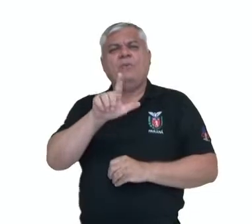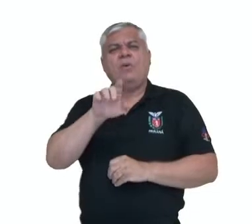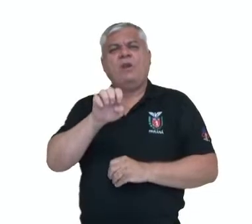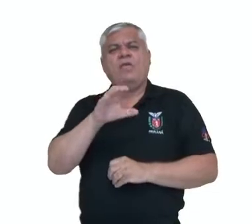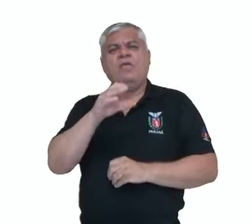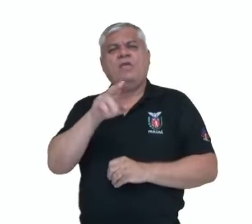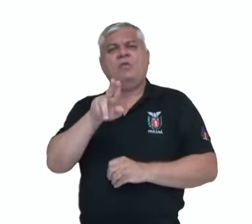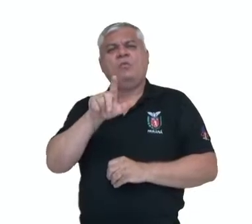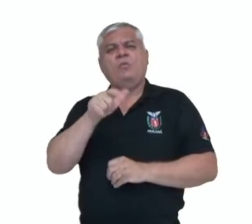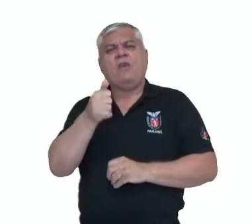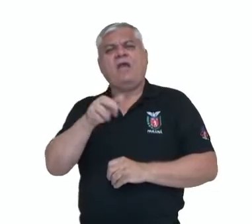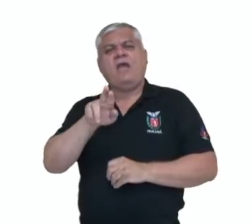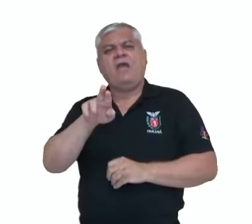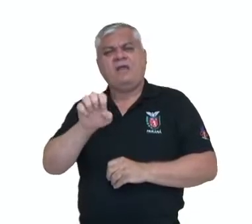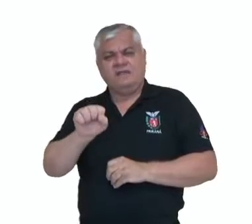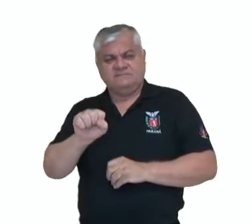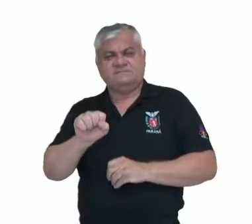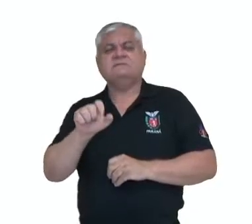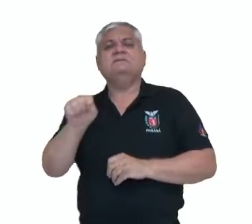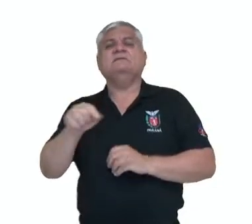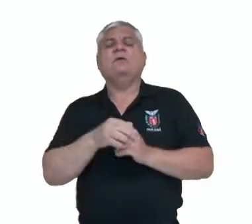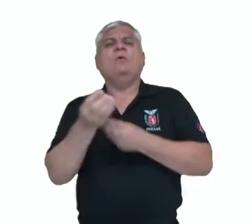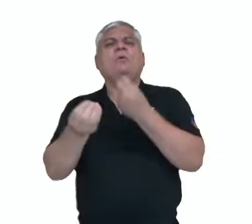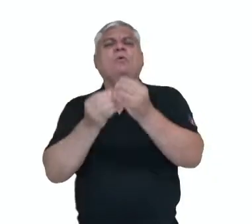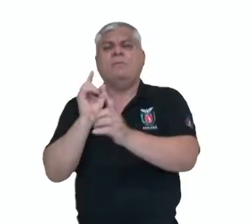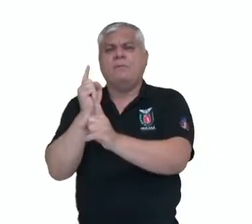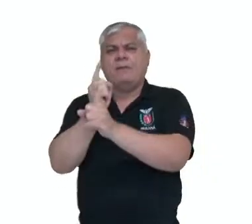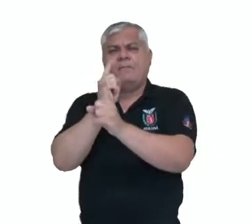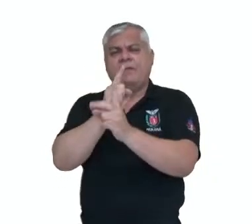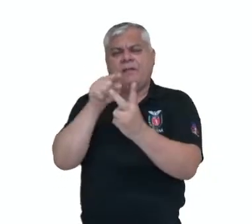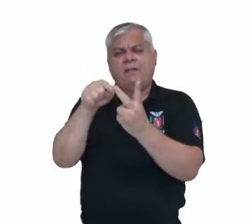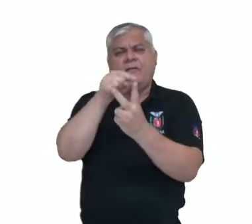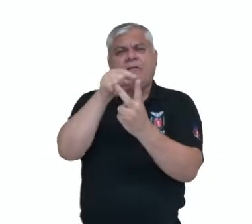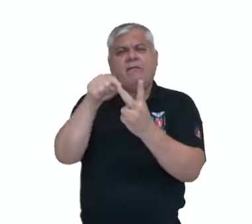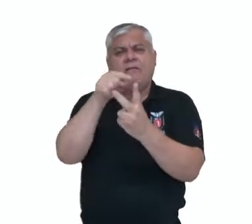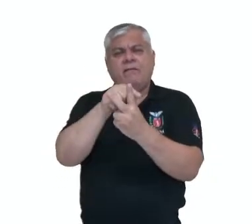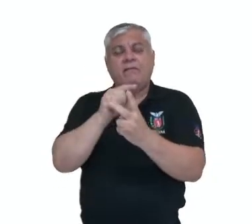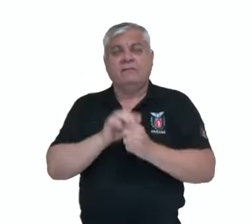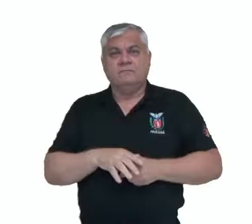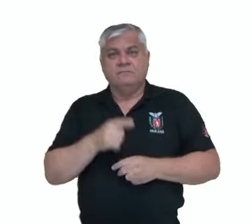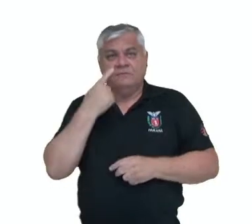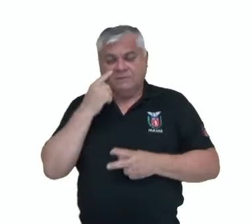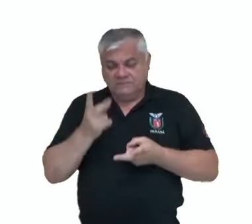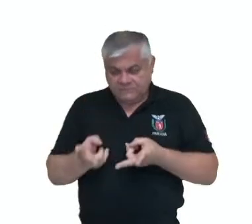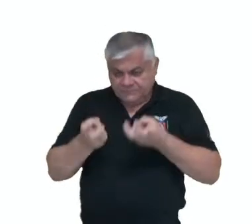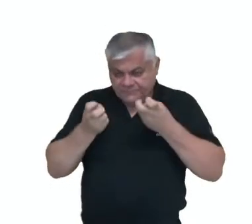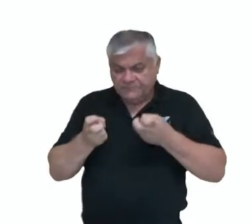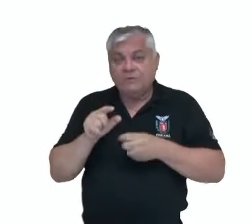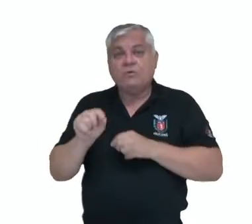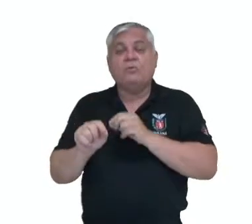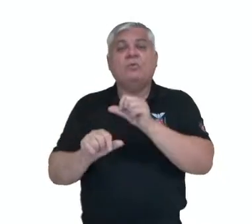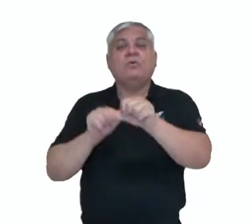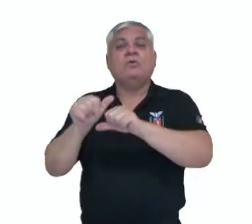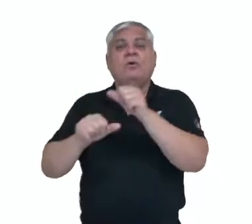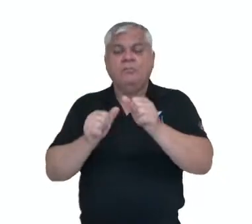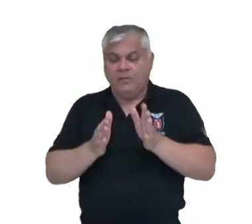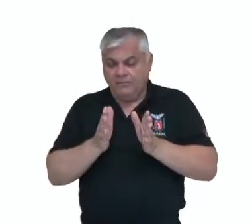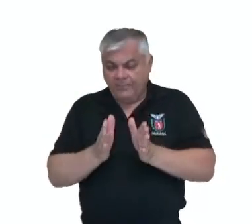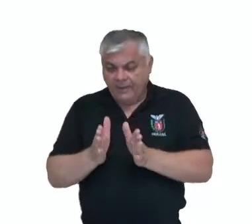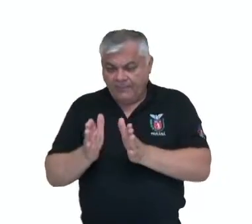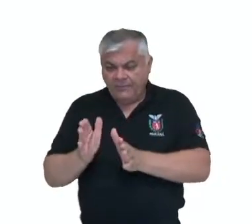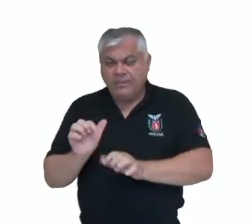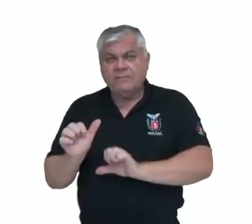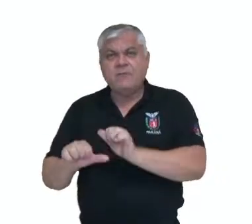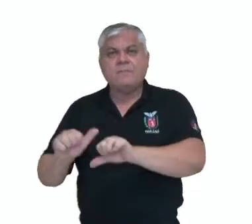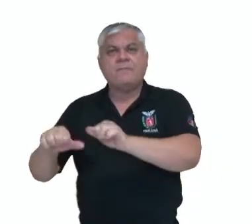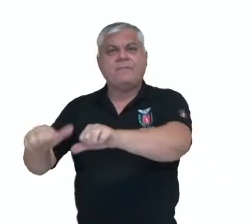uma da outra? Através do mecanismo de reação. O mecanismo de reação define a sequência de etapas que ocorre